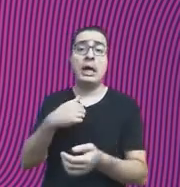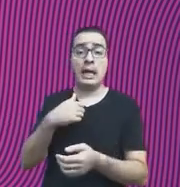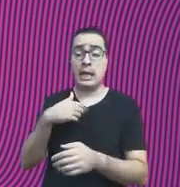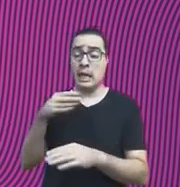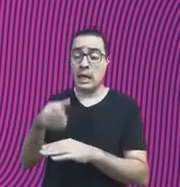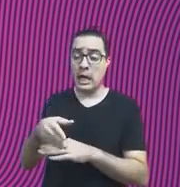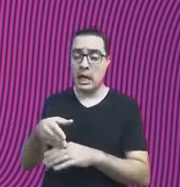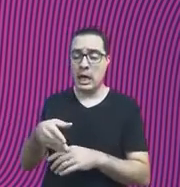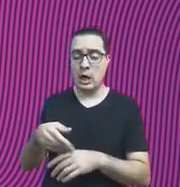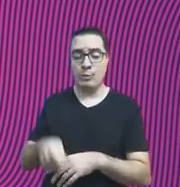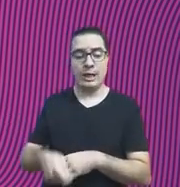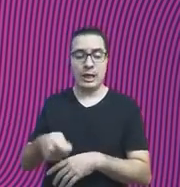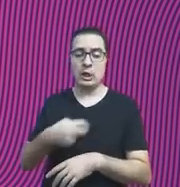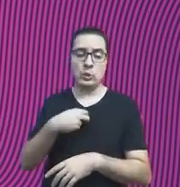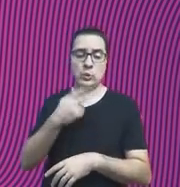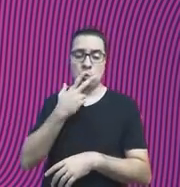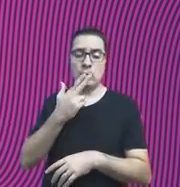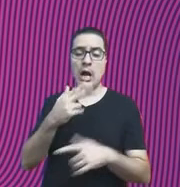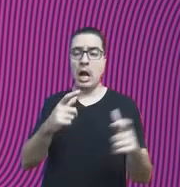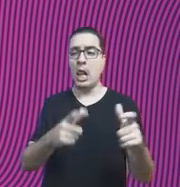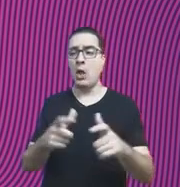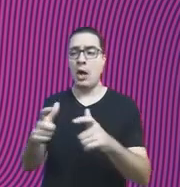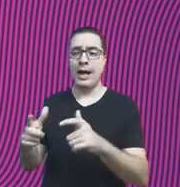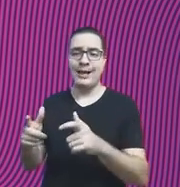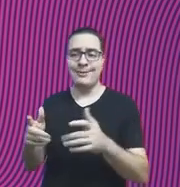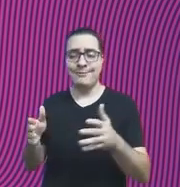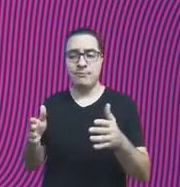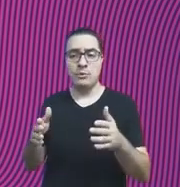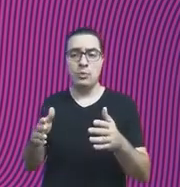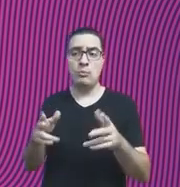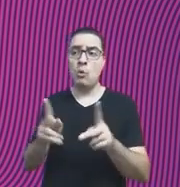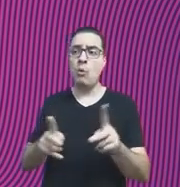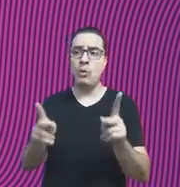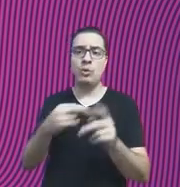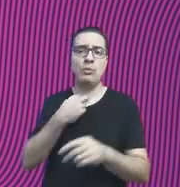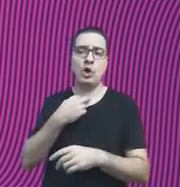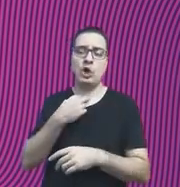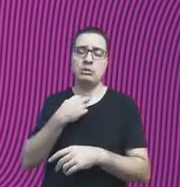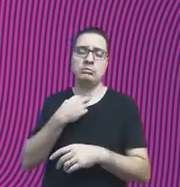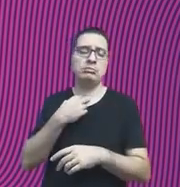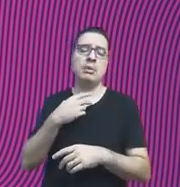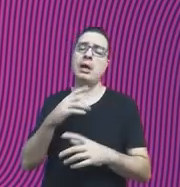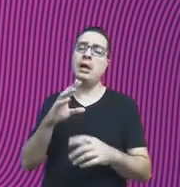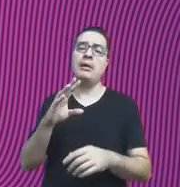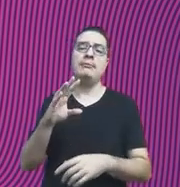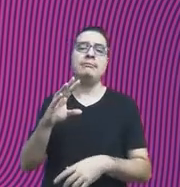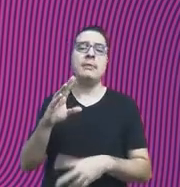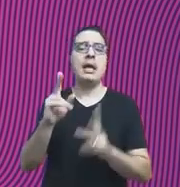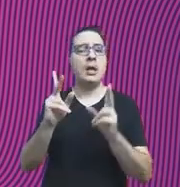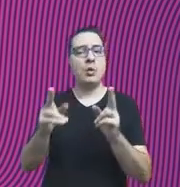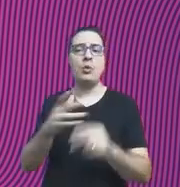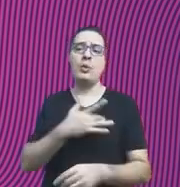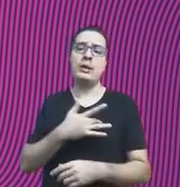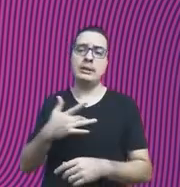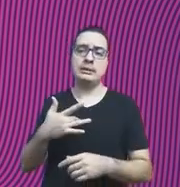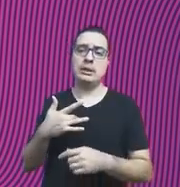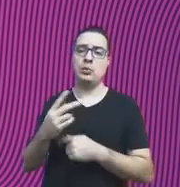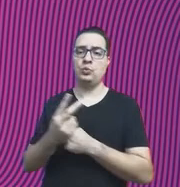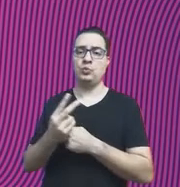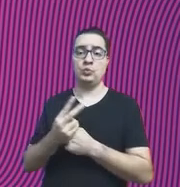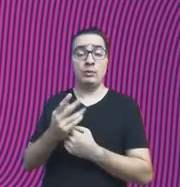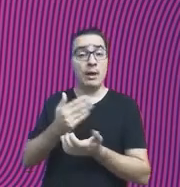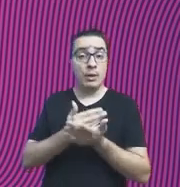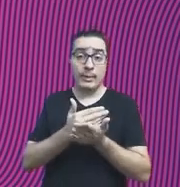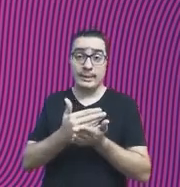em determinados locais públicos. É isso que vai acontecer com a saúde. Quer dizer, você começa num sistema